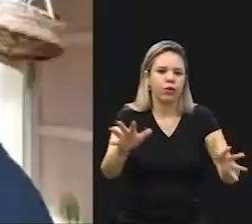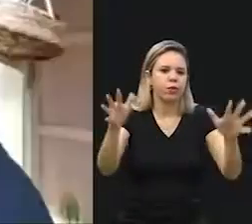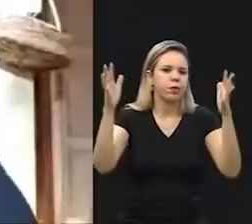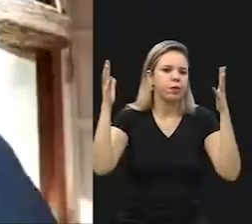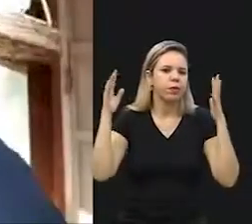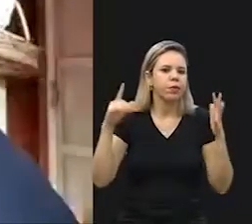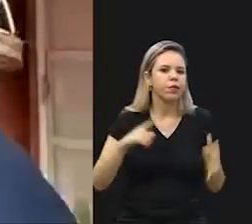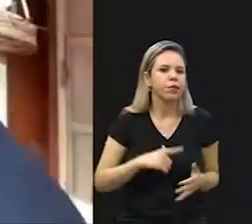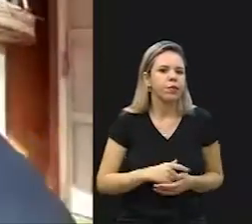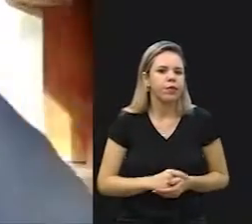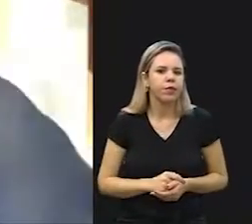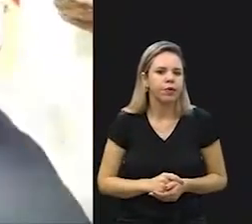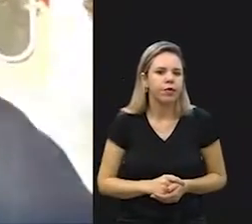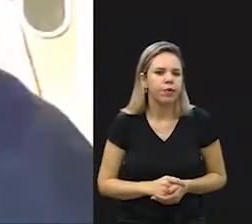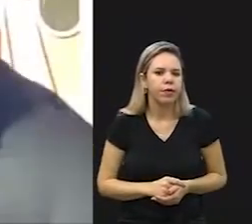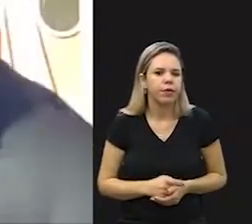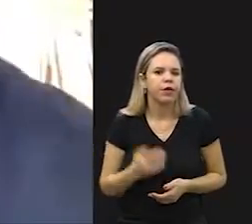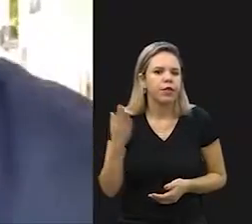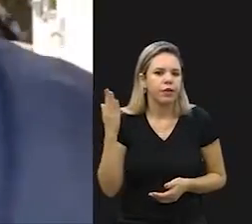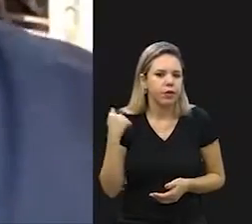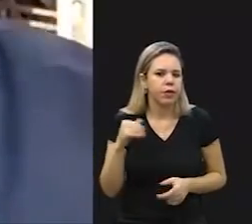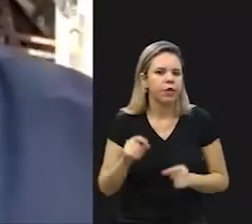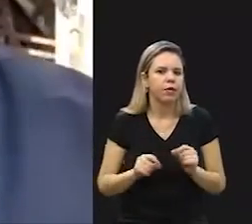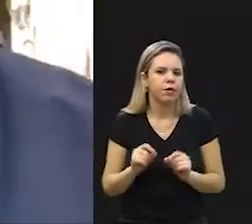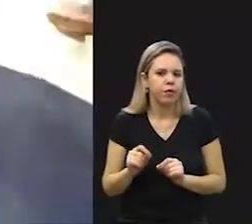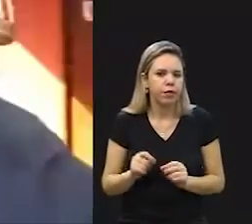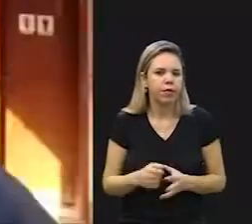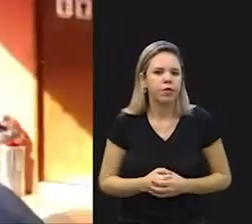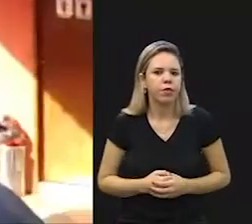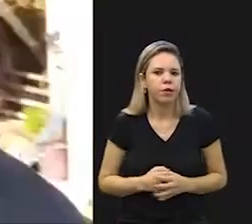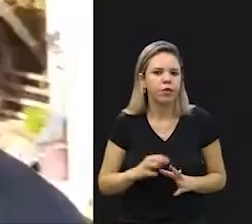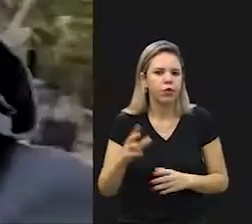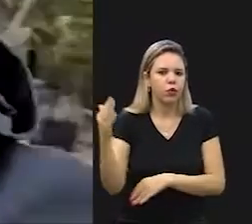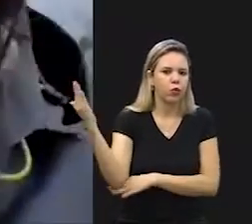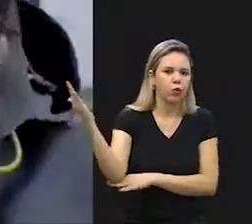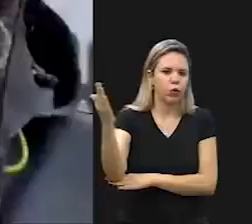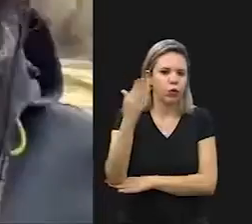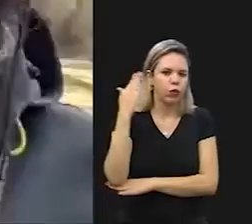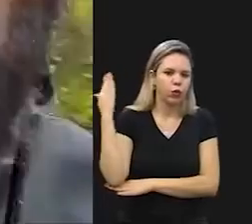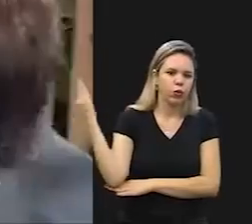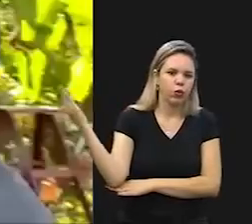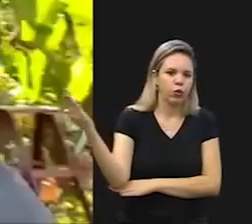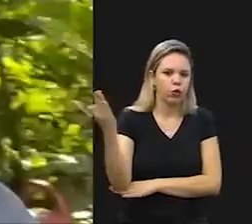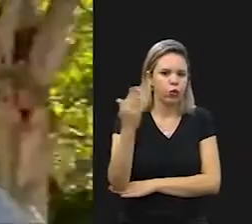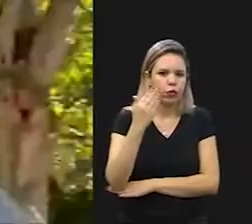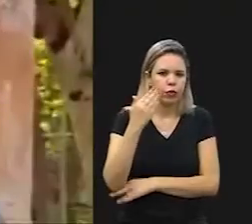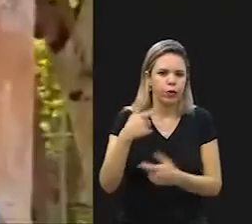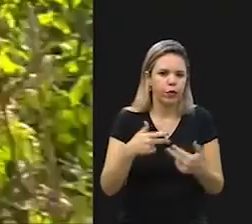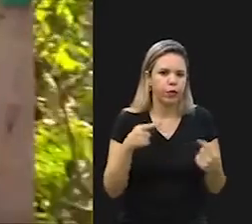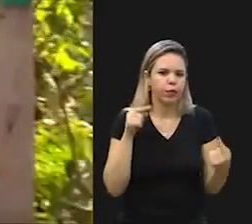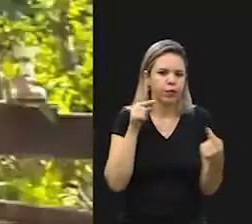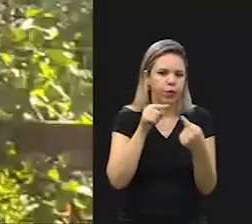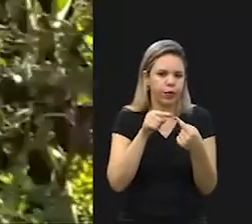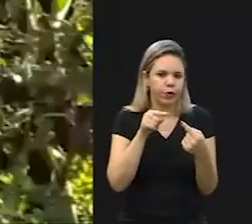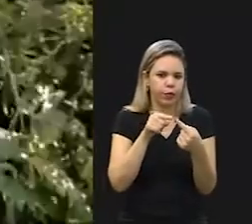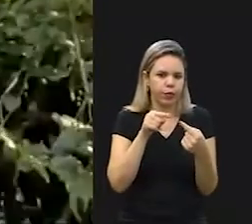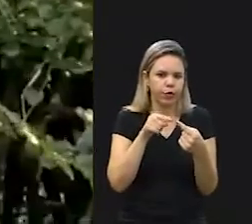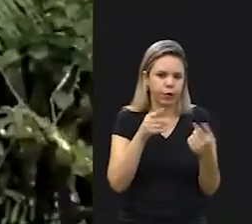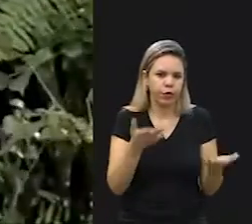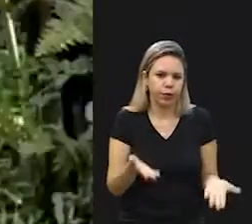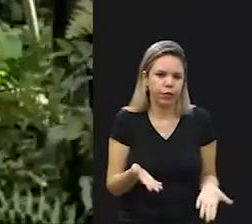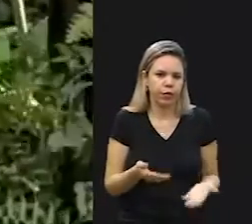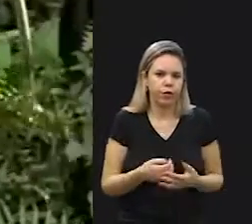né? Então a gente sabe que todo o clima, todas essas coisas, elas são totalmente ligadas a